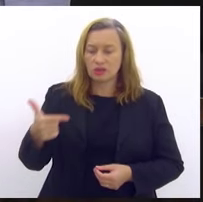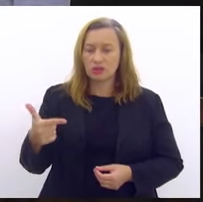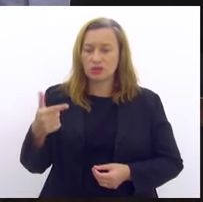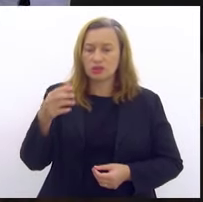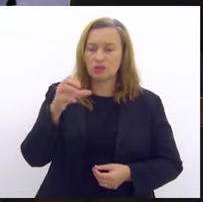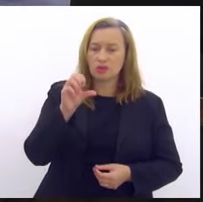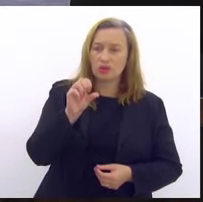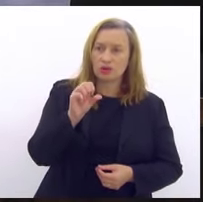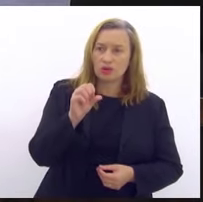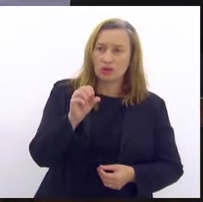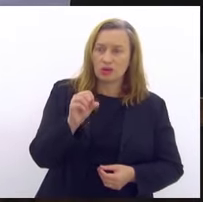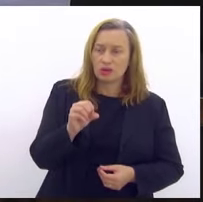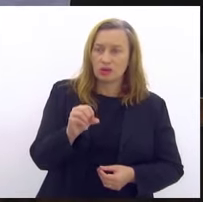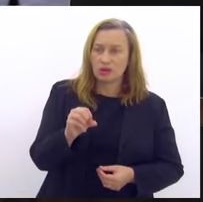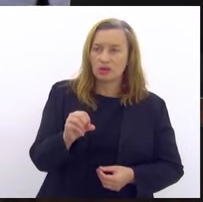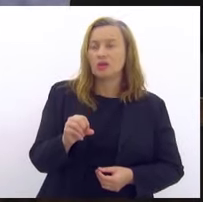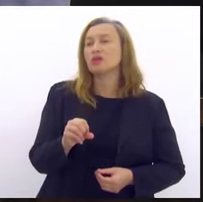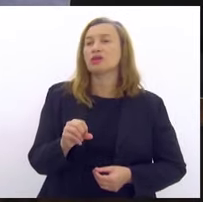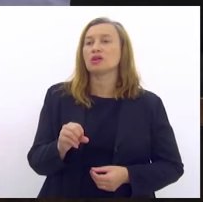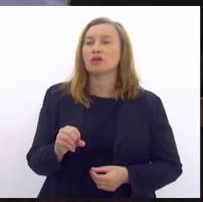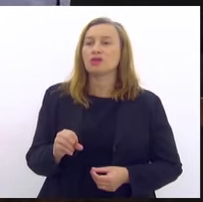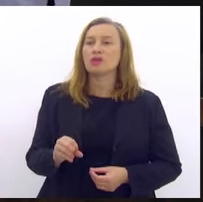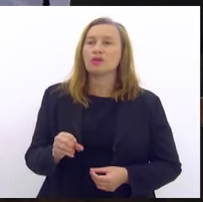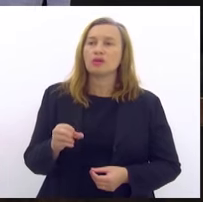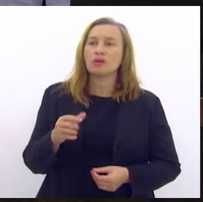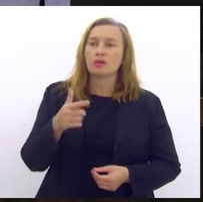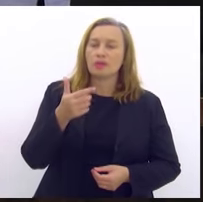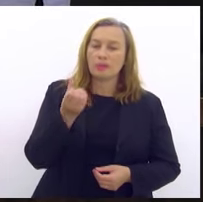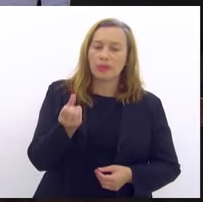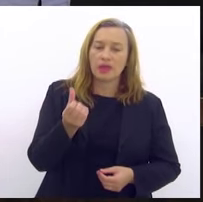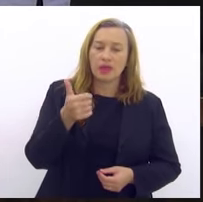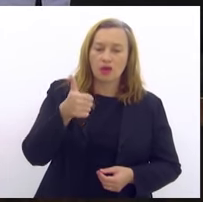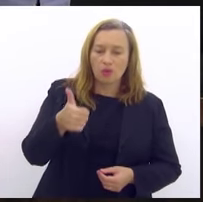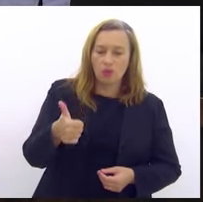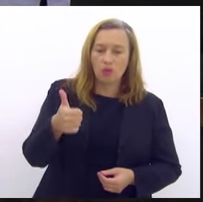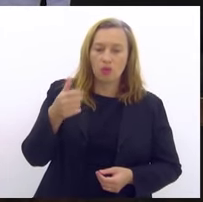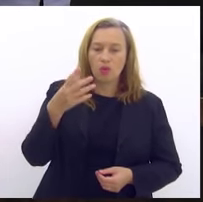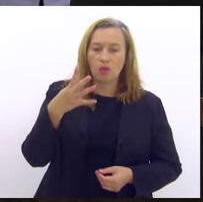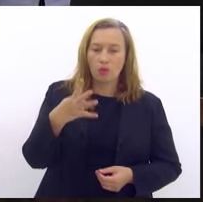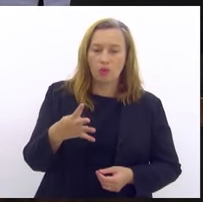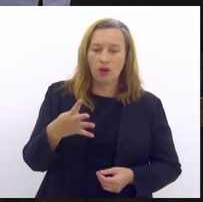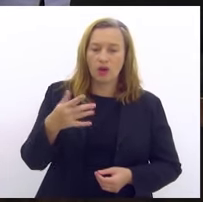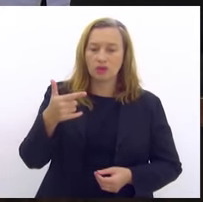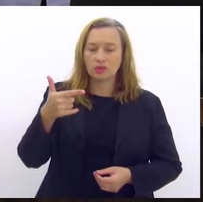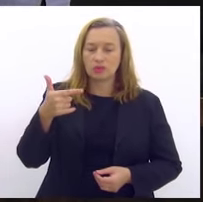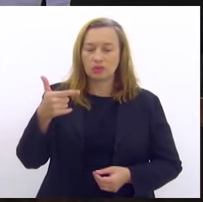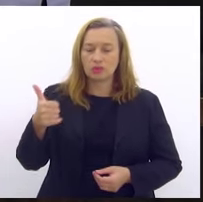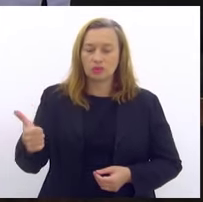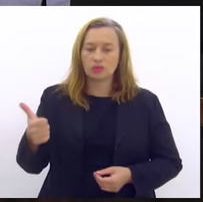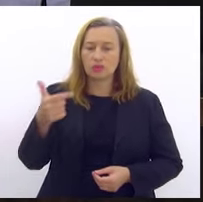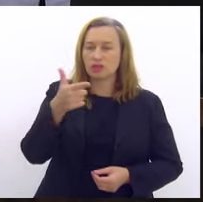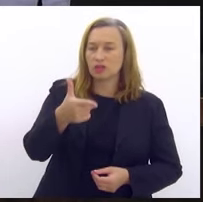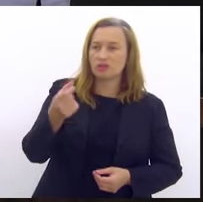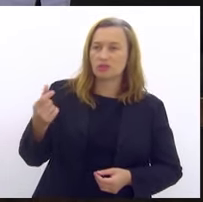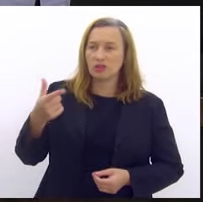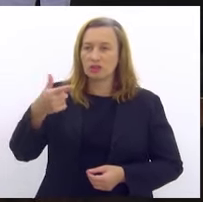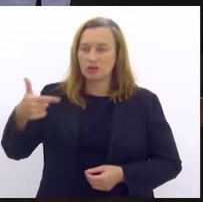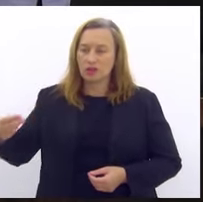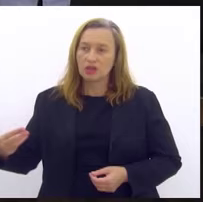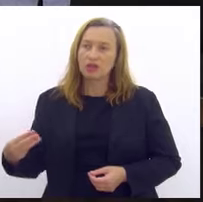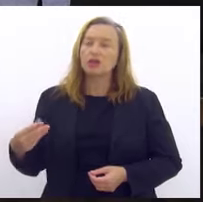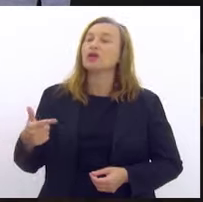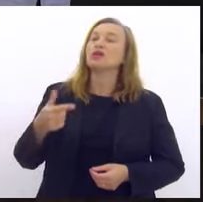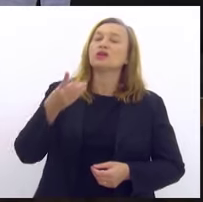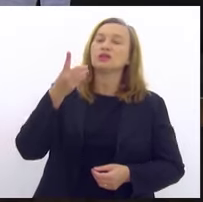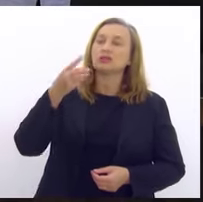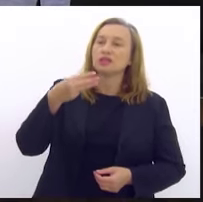101, respectivamente, PL 6141 de 2022, 5316 de 22, 364